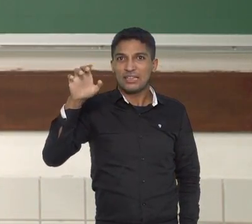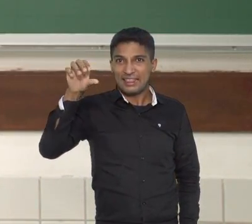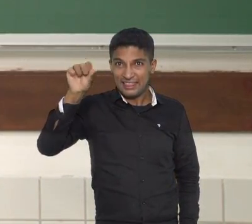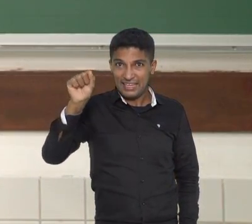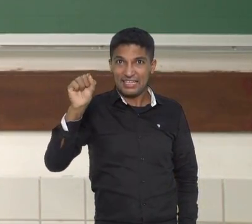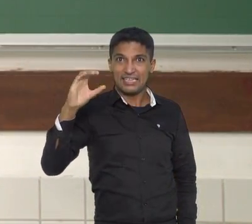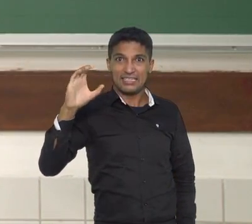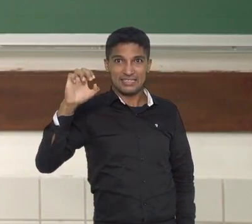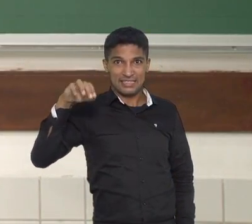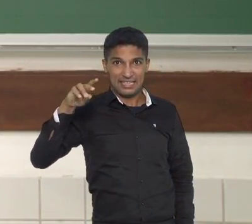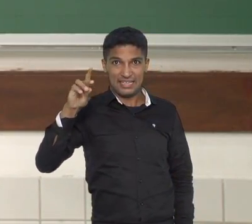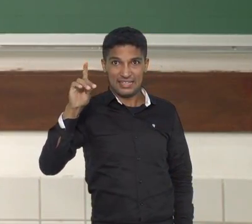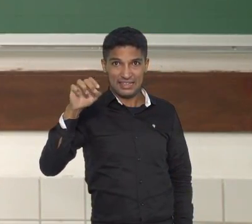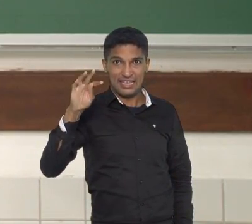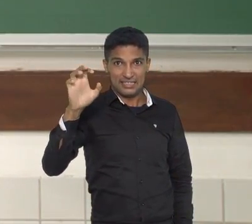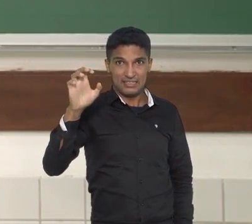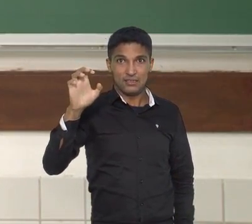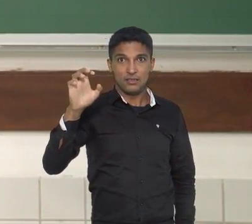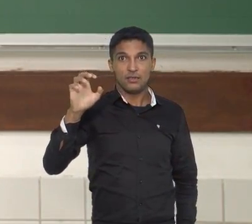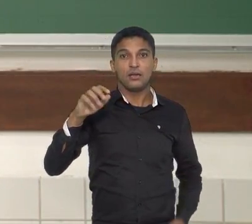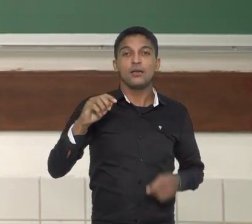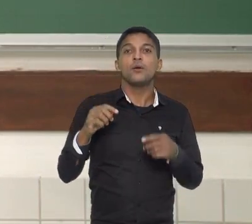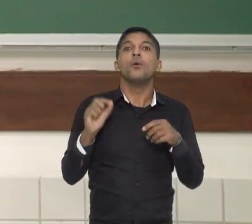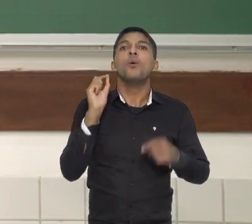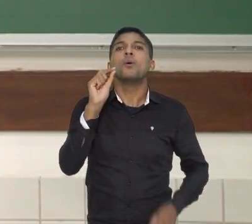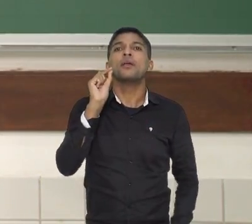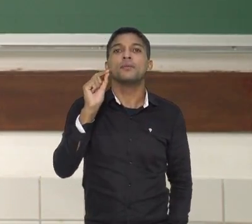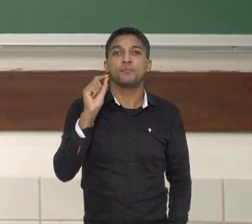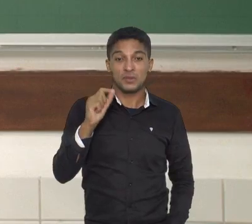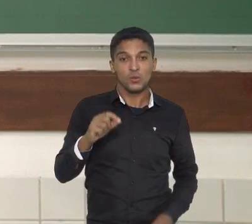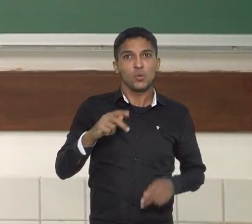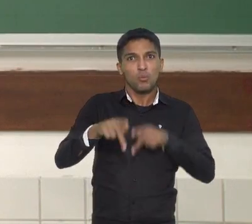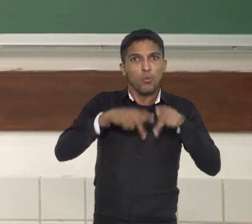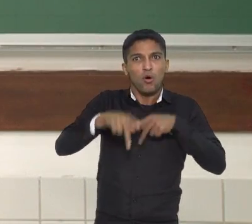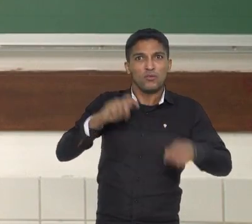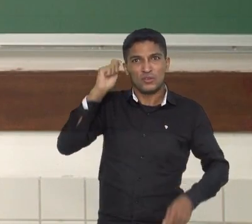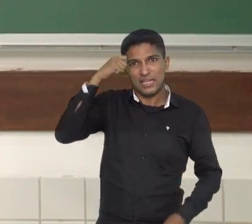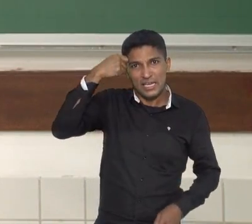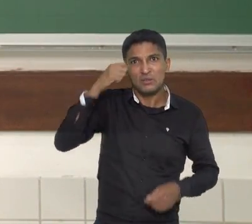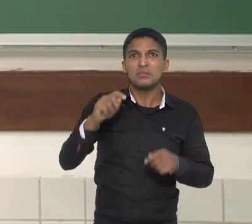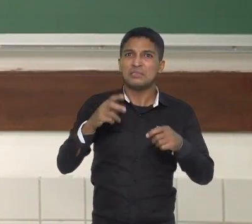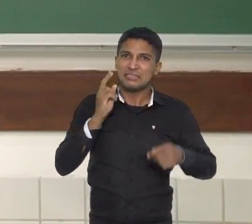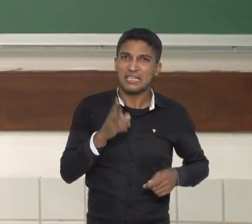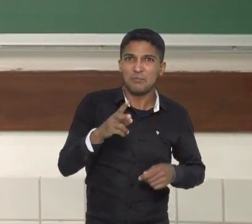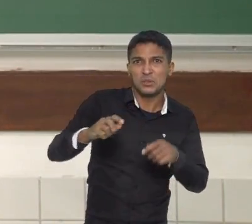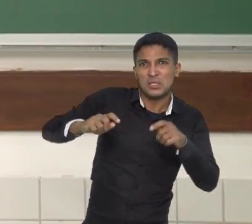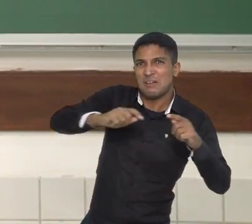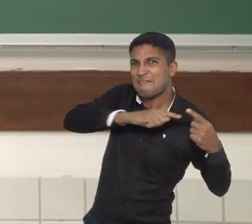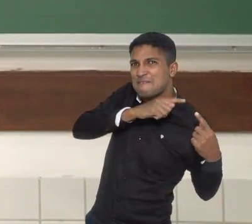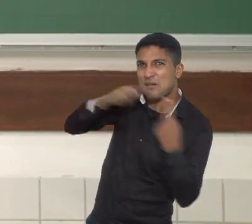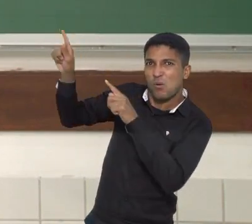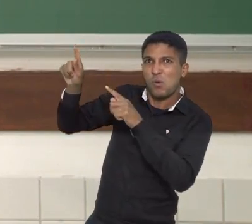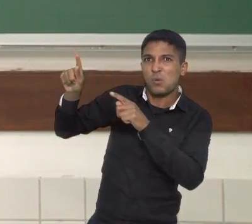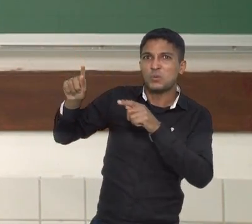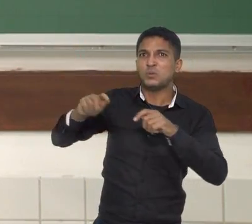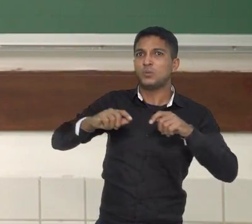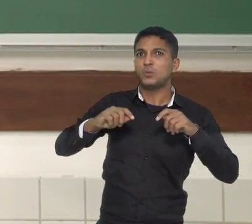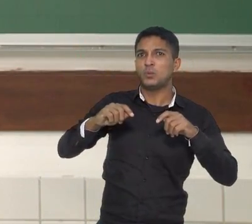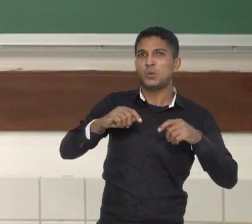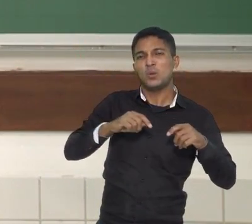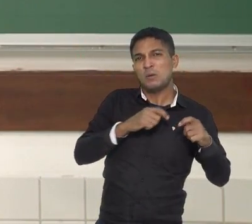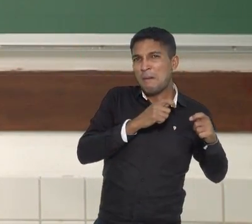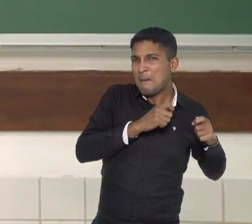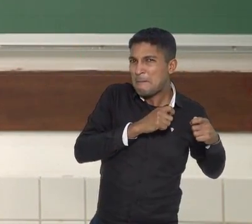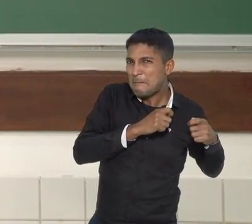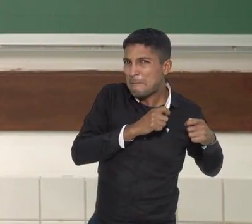silenciosamente, passivamente a exploração. Sempre encontraram formas de lutar contra isso. E aí, a